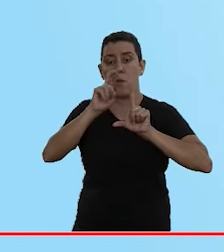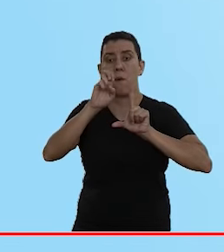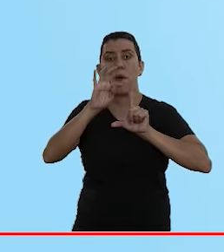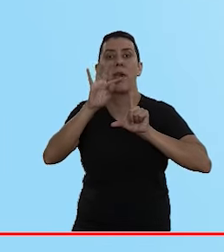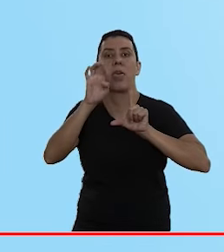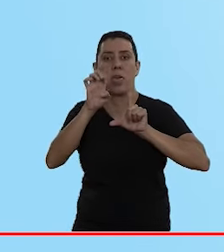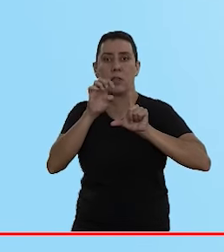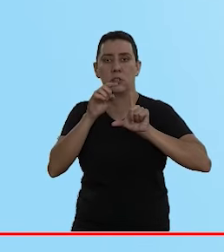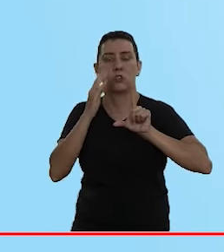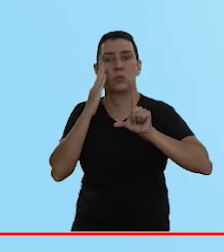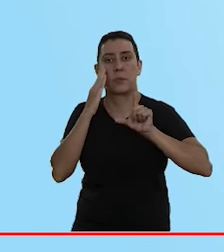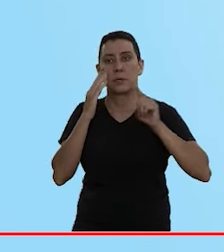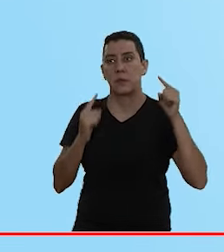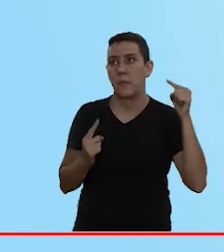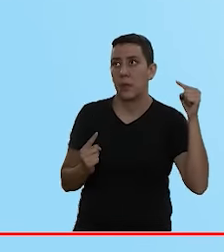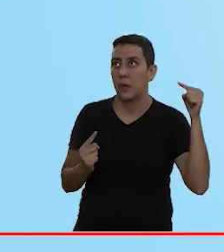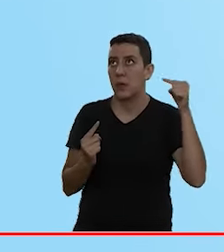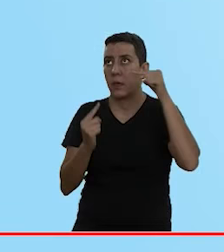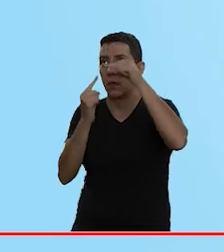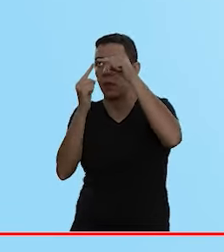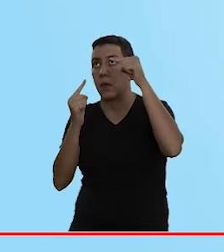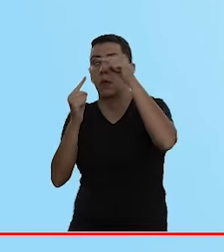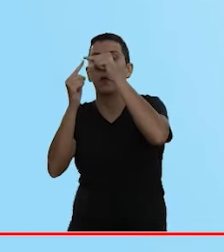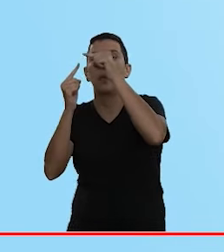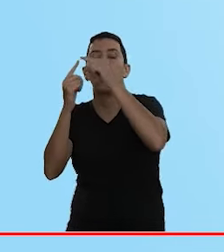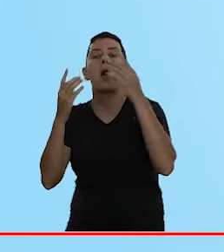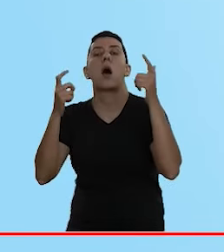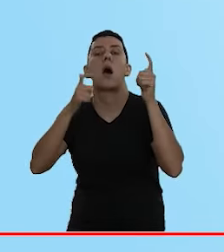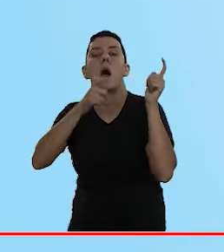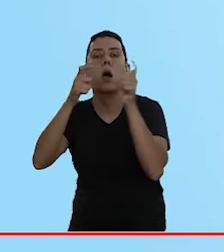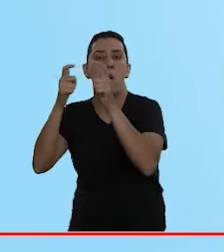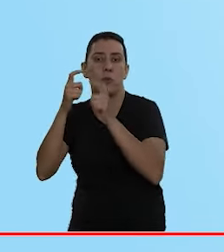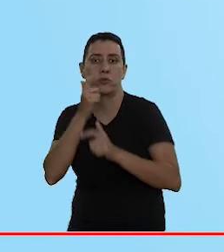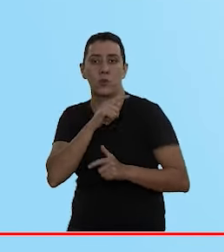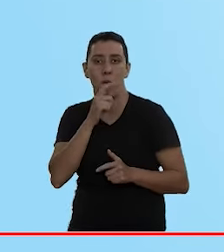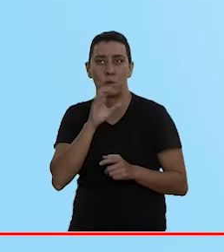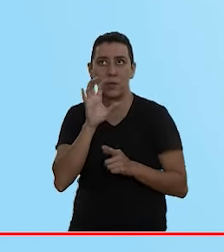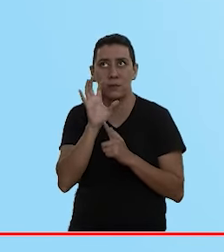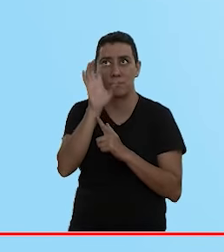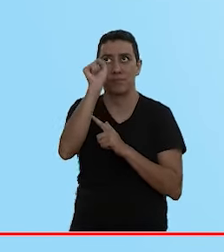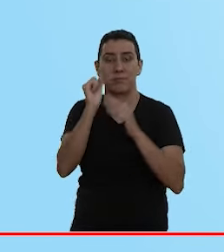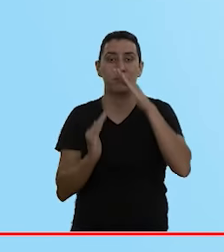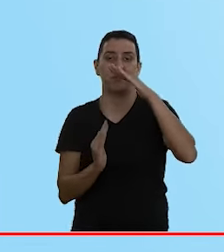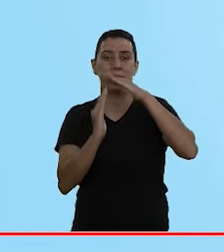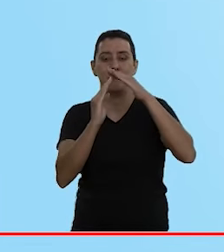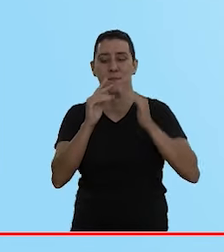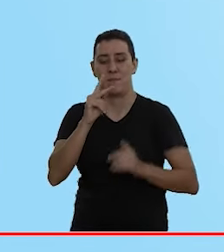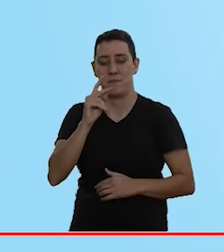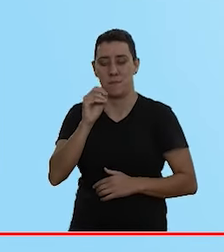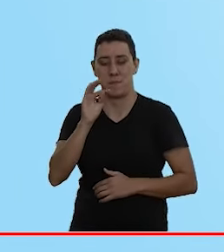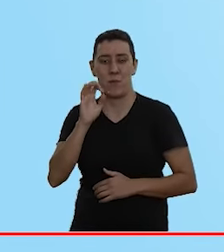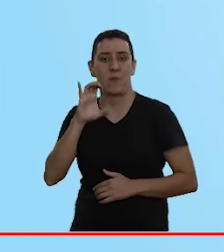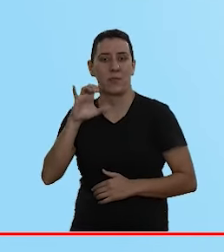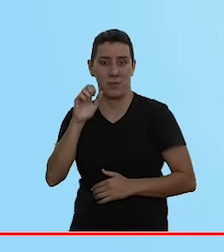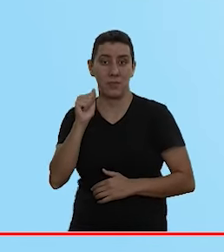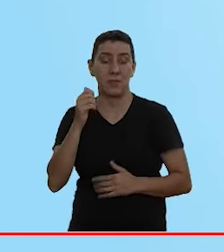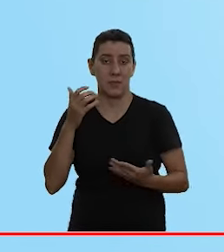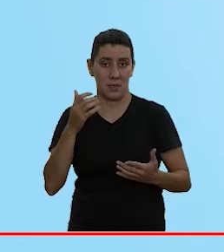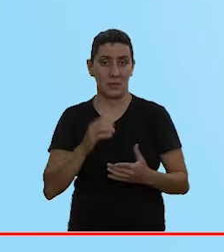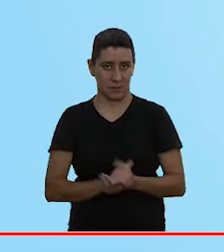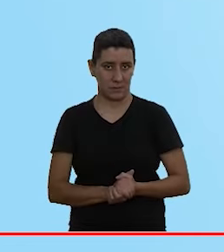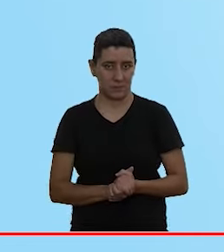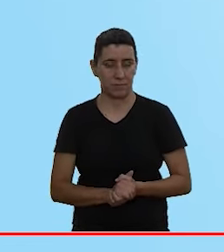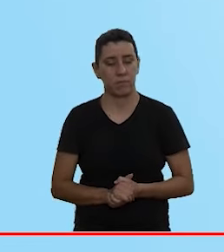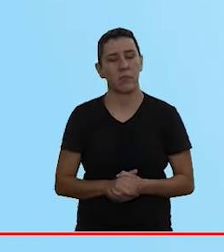dos módulos, né? No eixo vertical a gente está falando da corrente. Nesse caso aqui é de uma string,